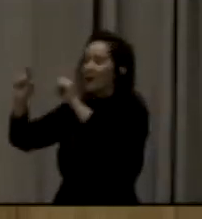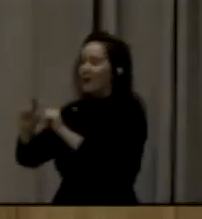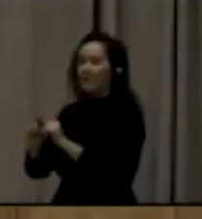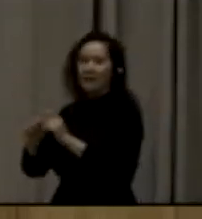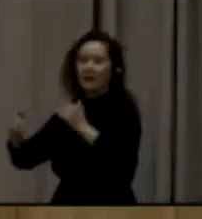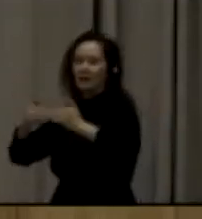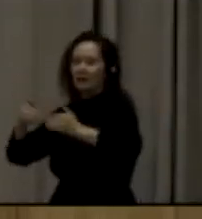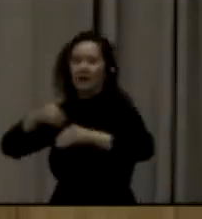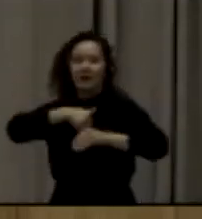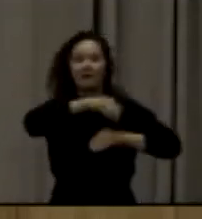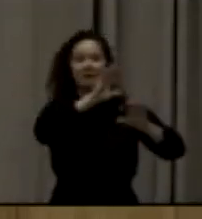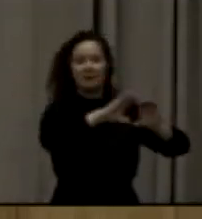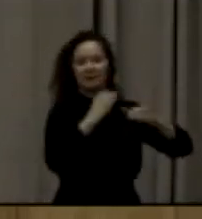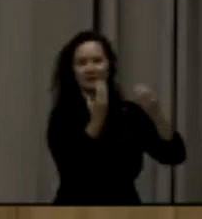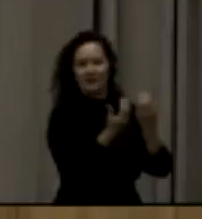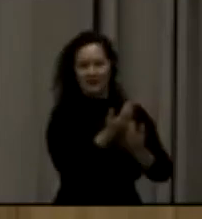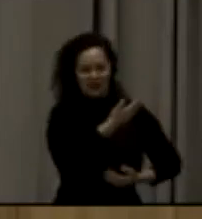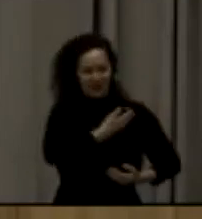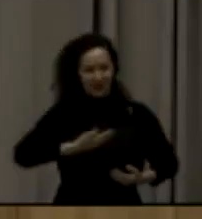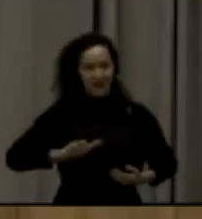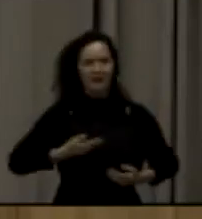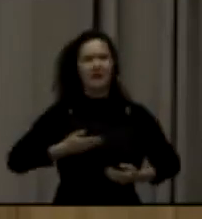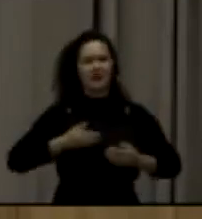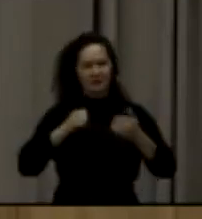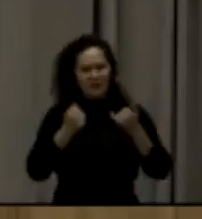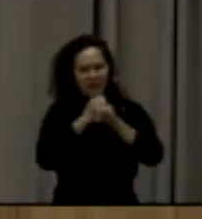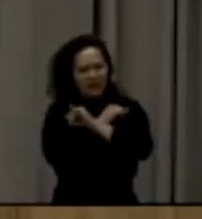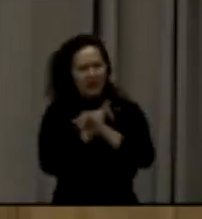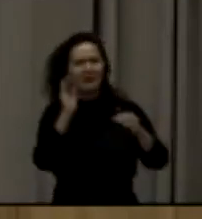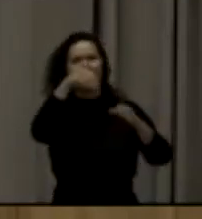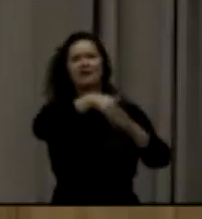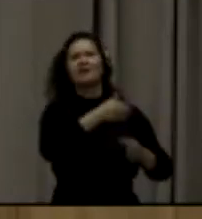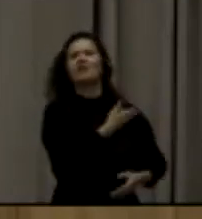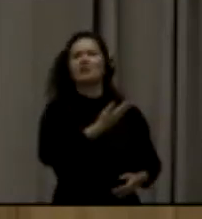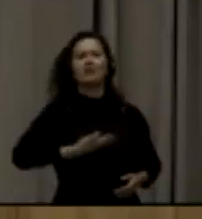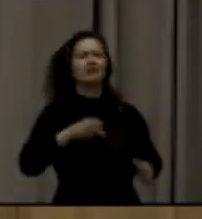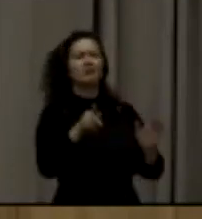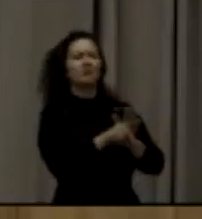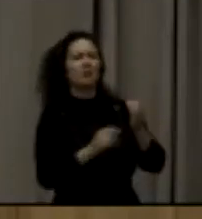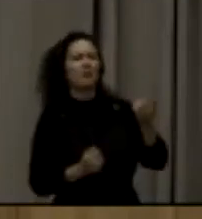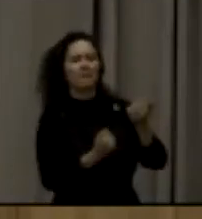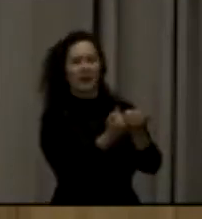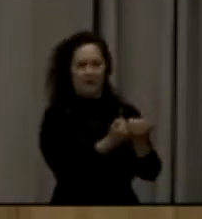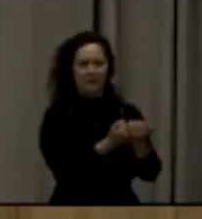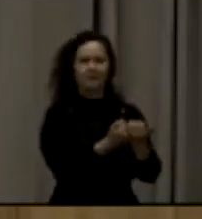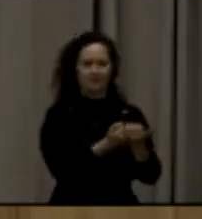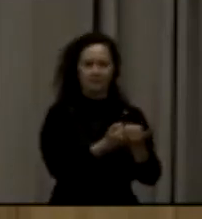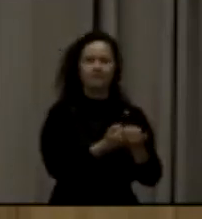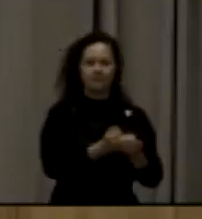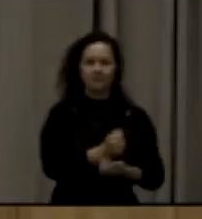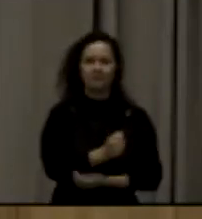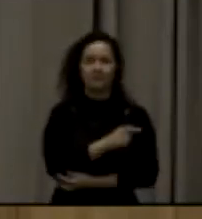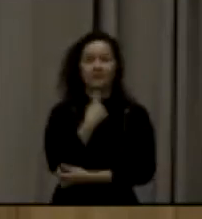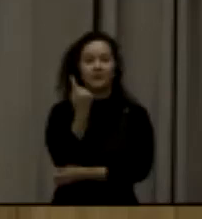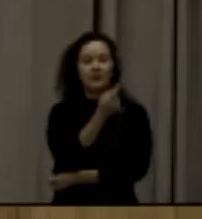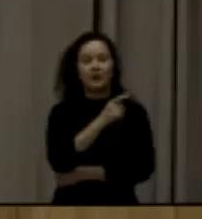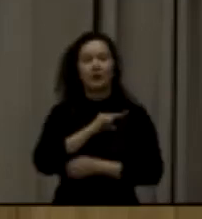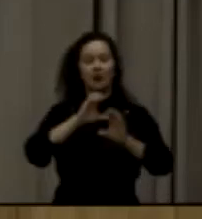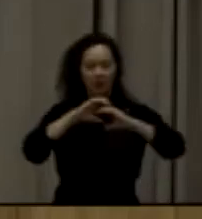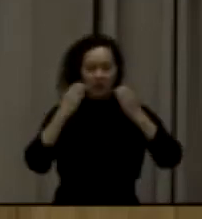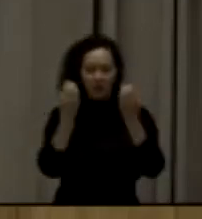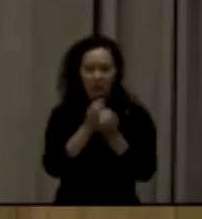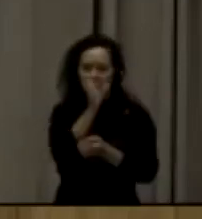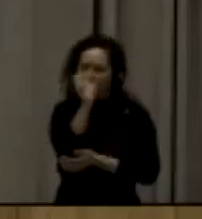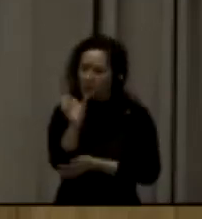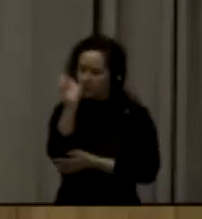mais comunidade. O Estado precisa ser publicizado ele mesmo. Então a gente tem agentes